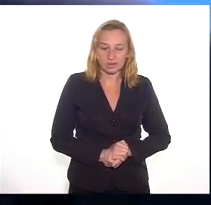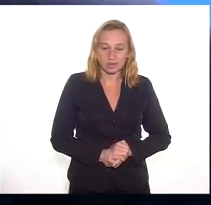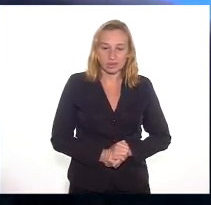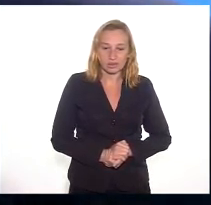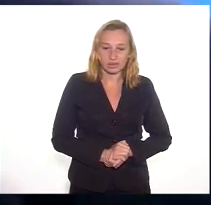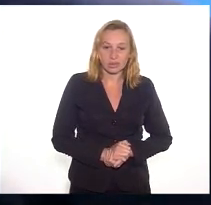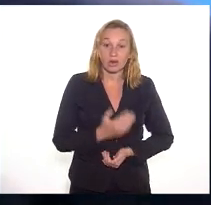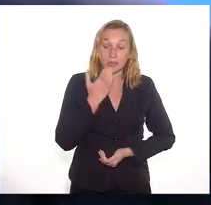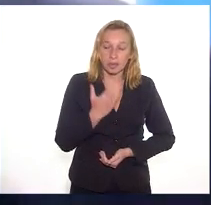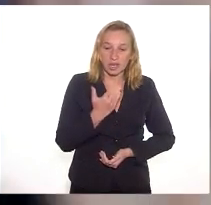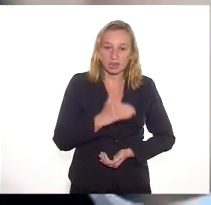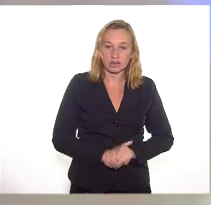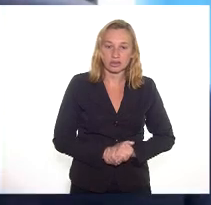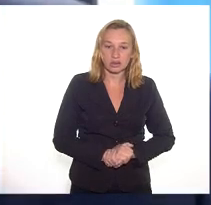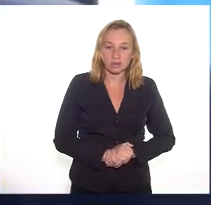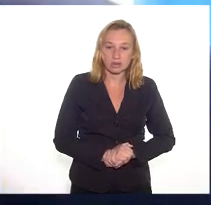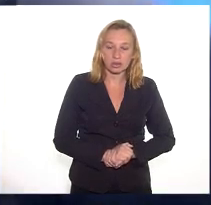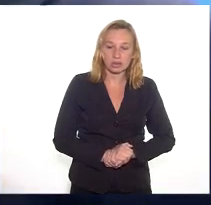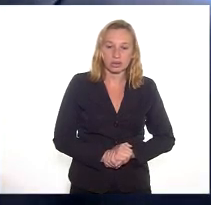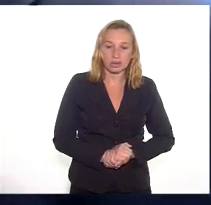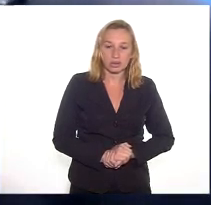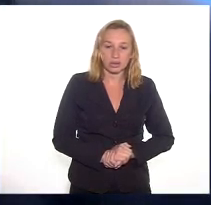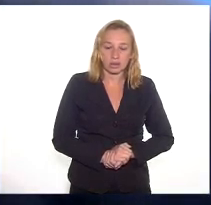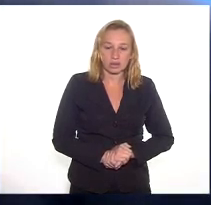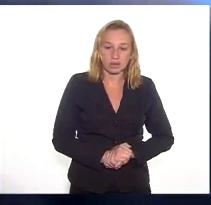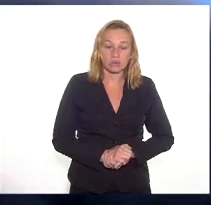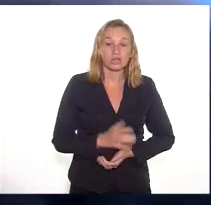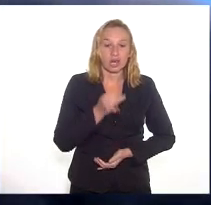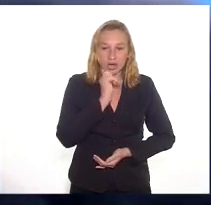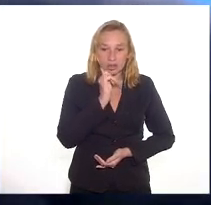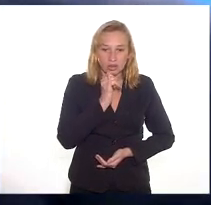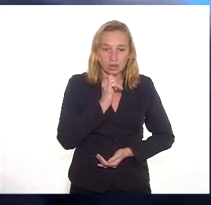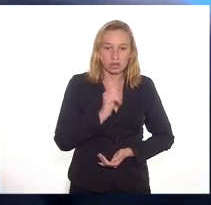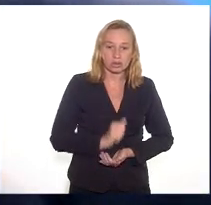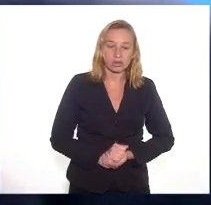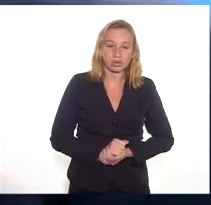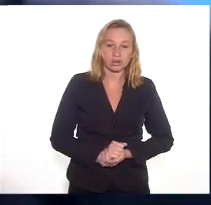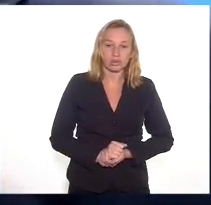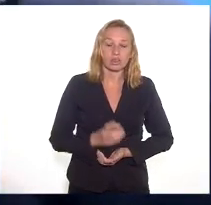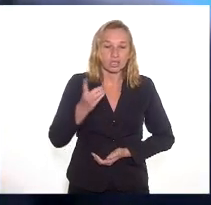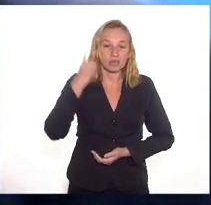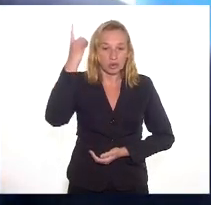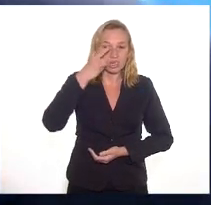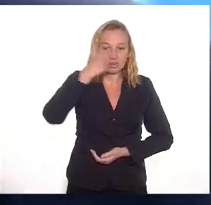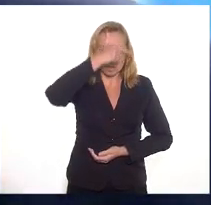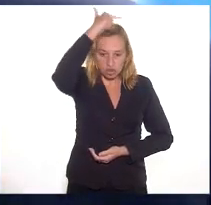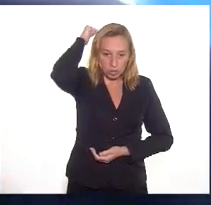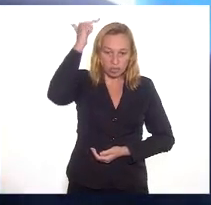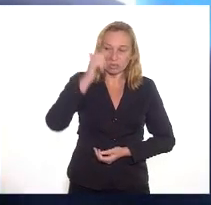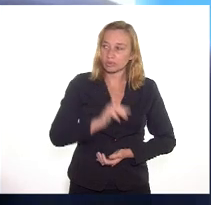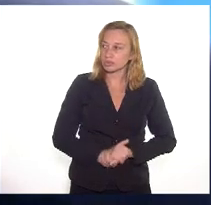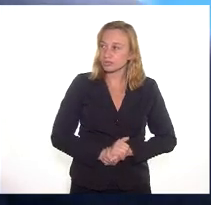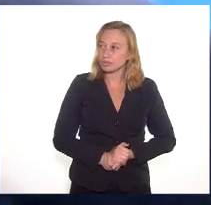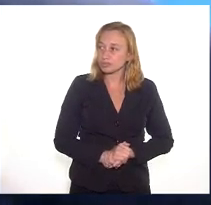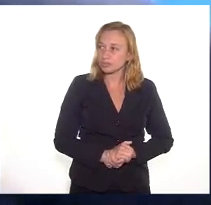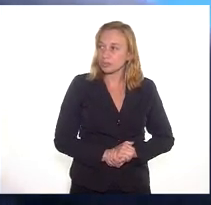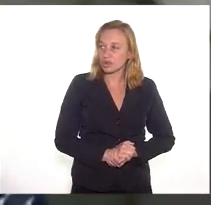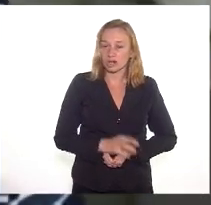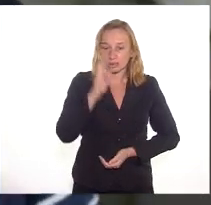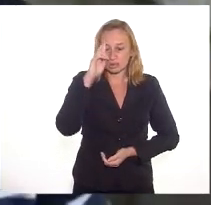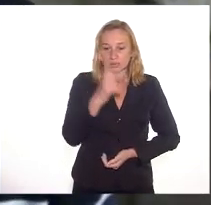Peço para emitir o parecer. Relatoria especial, deputado Luiz Paulo.